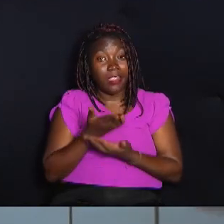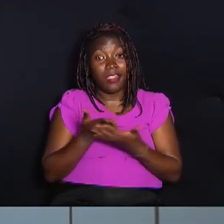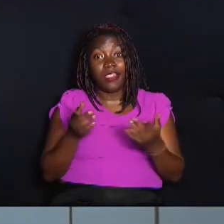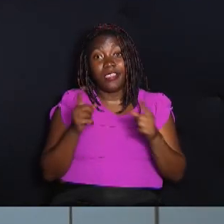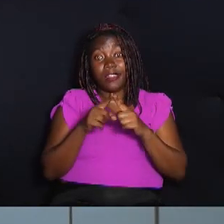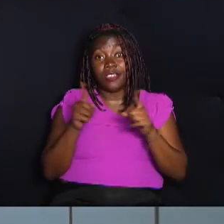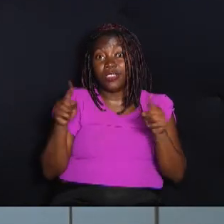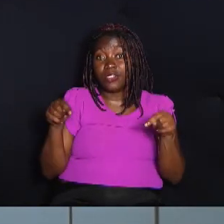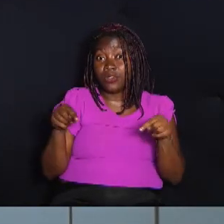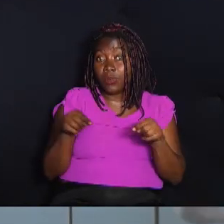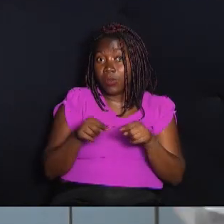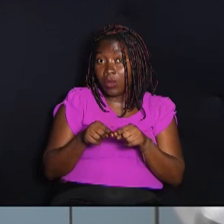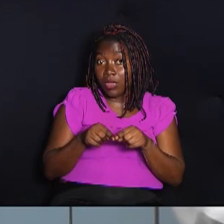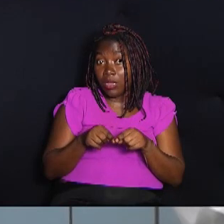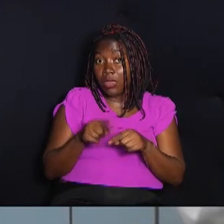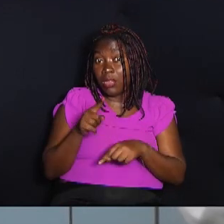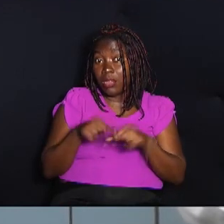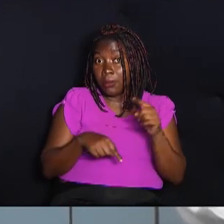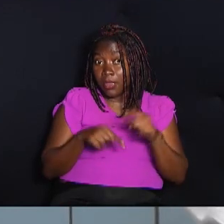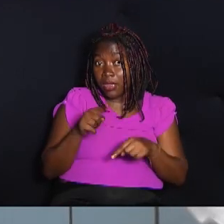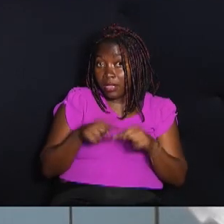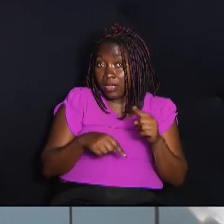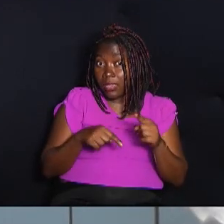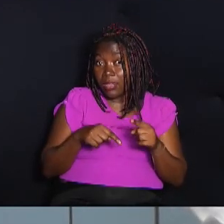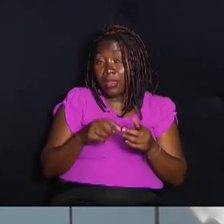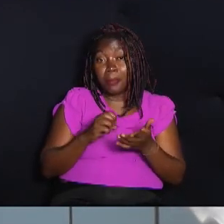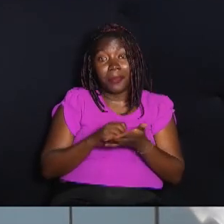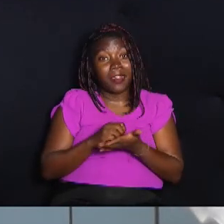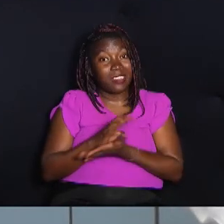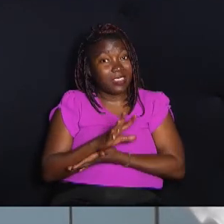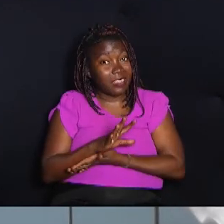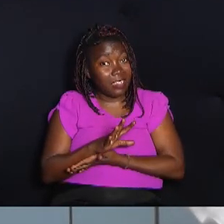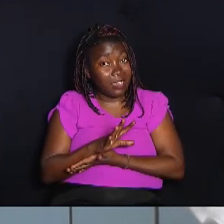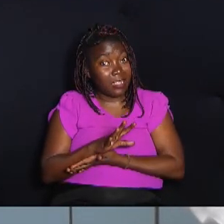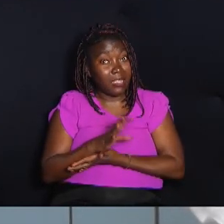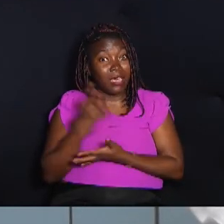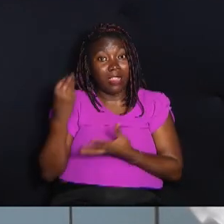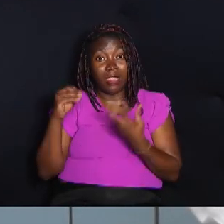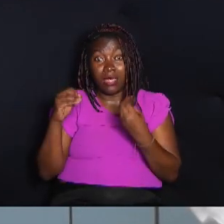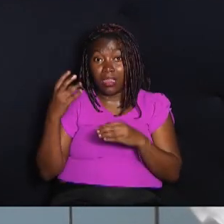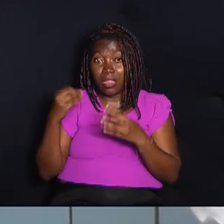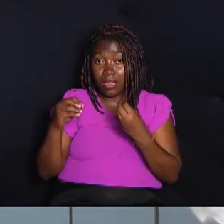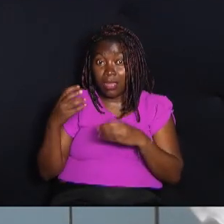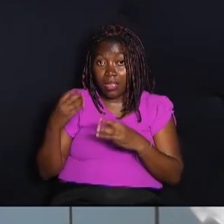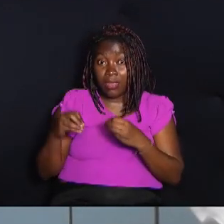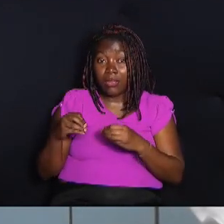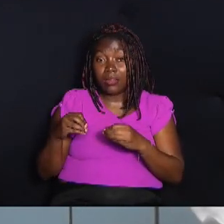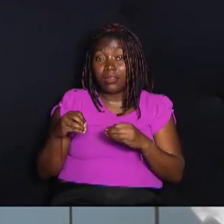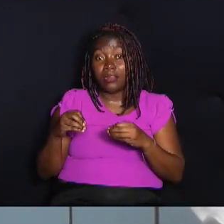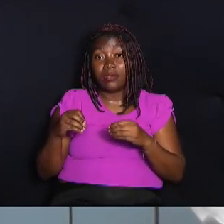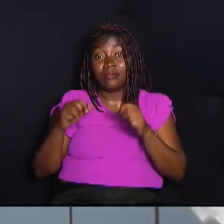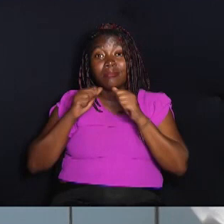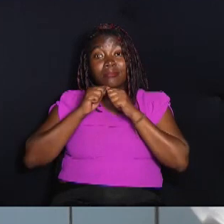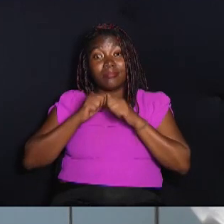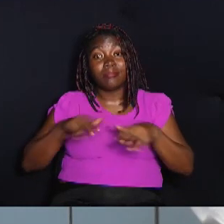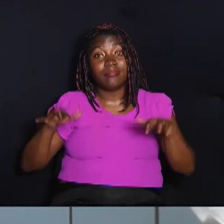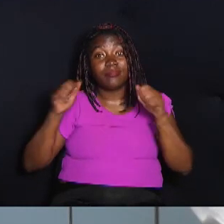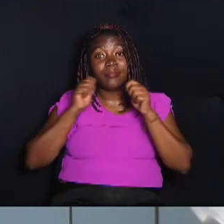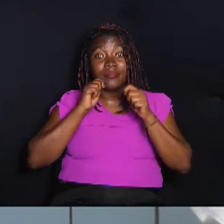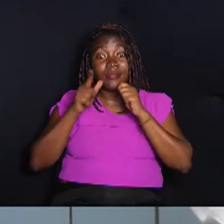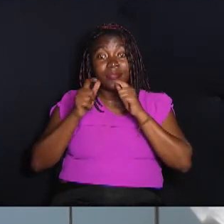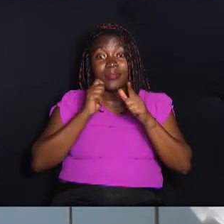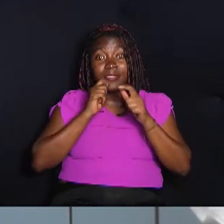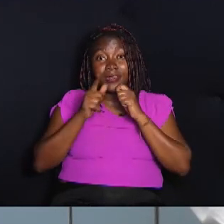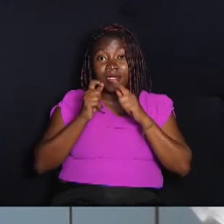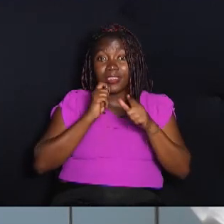nessas matérias, ou nessas mensagens ou postagens que acabam difamando, que acabam de alguma